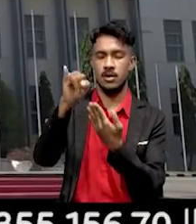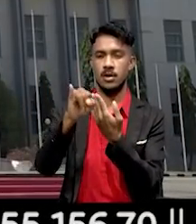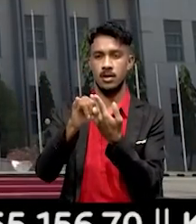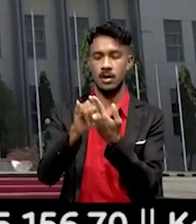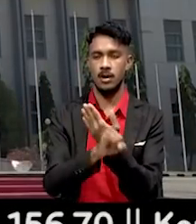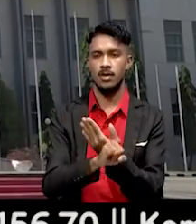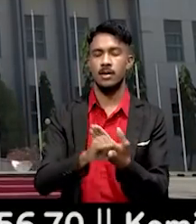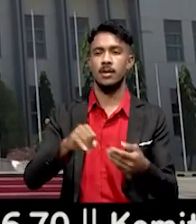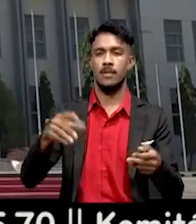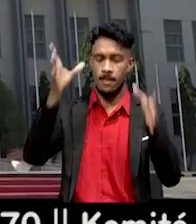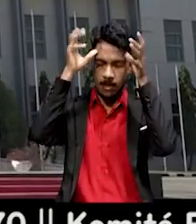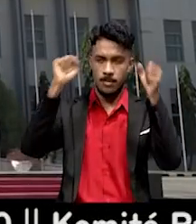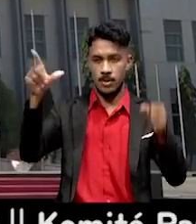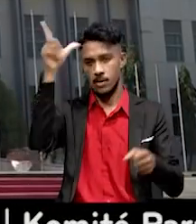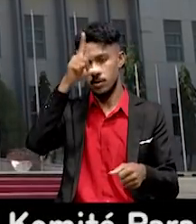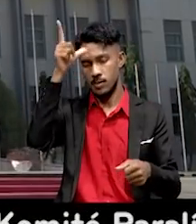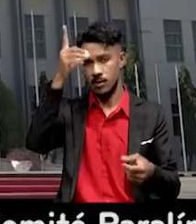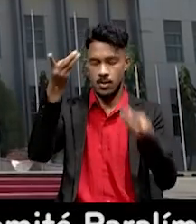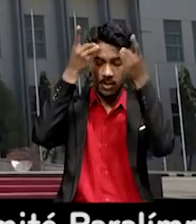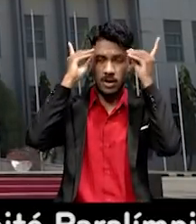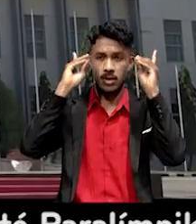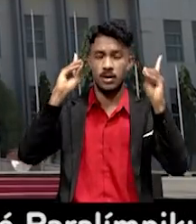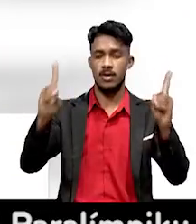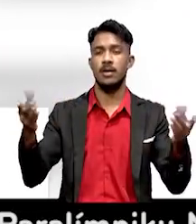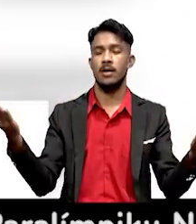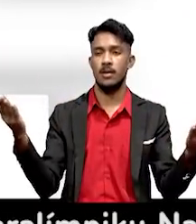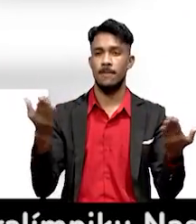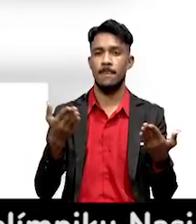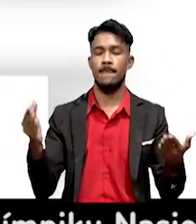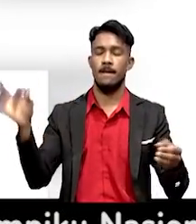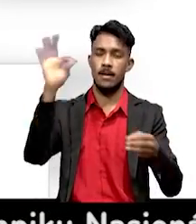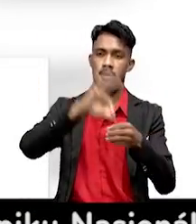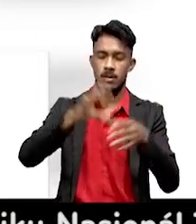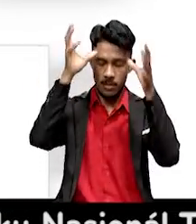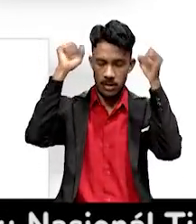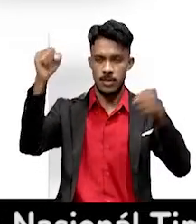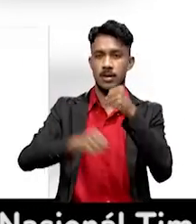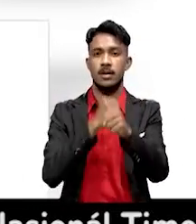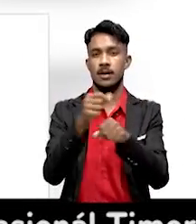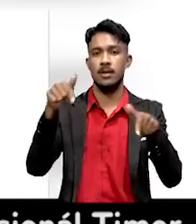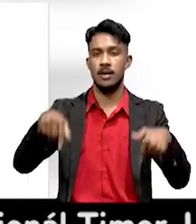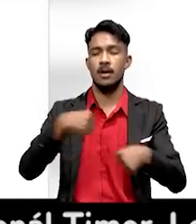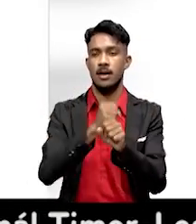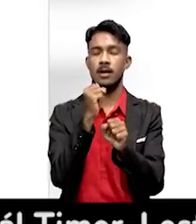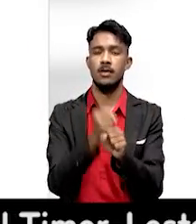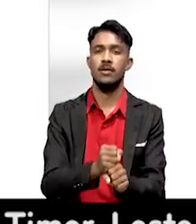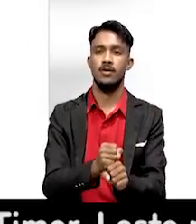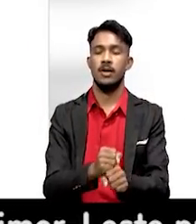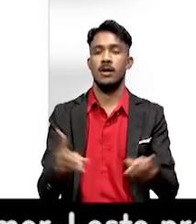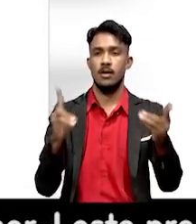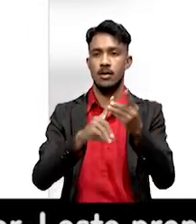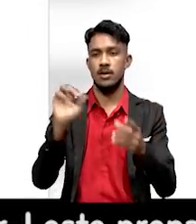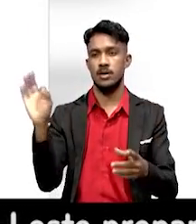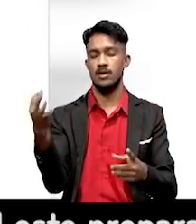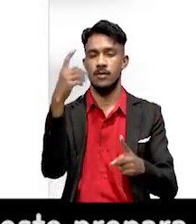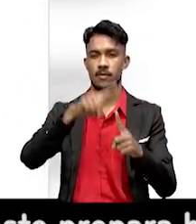Francisco Guterres Luolo dekreta ona katak eleição presidencial tinang ne realiza ia lorong sanulu resin 5 fulan